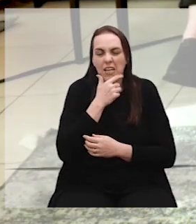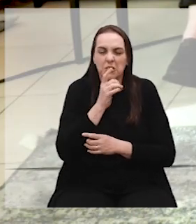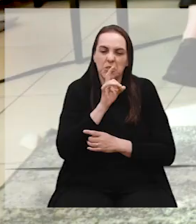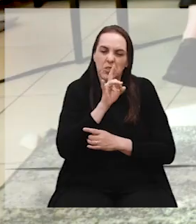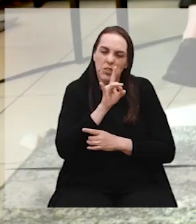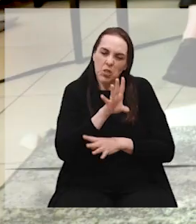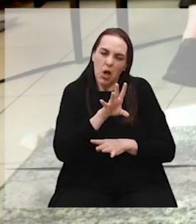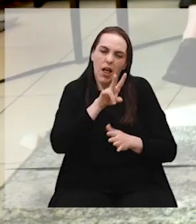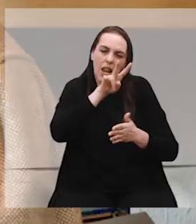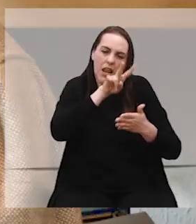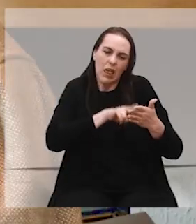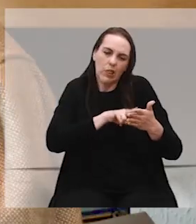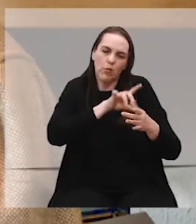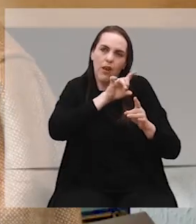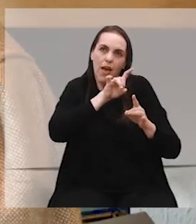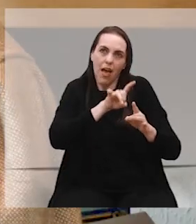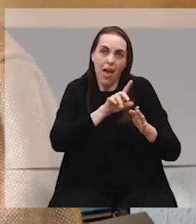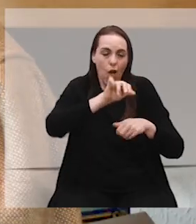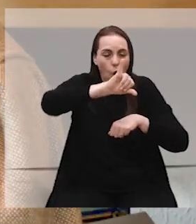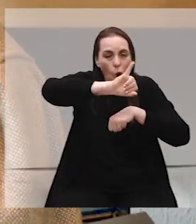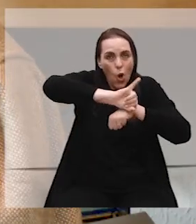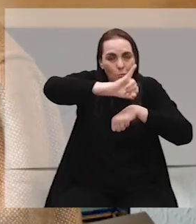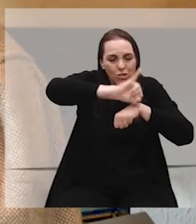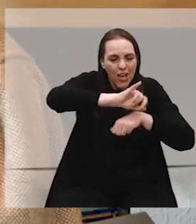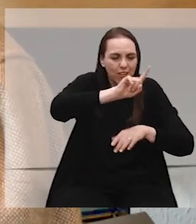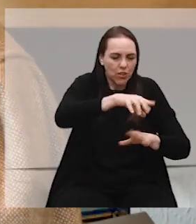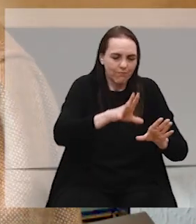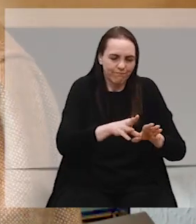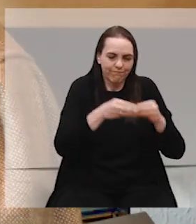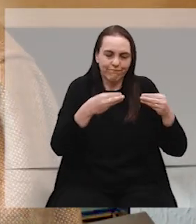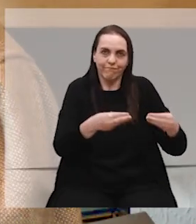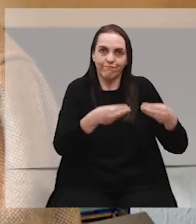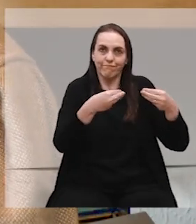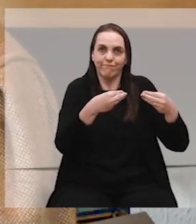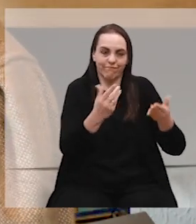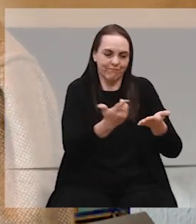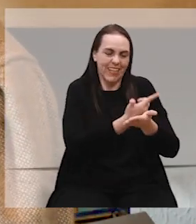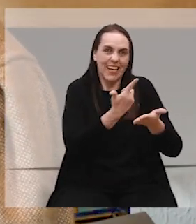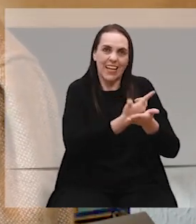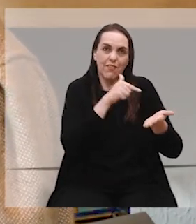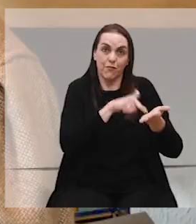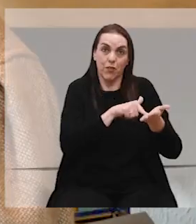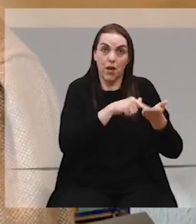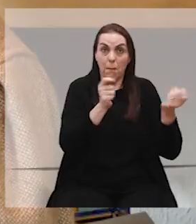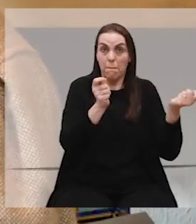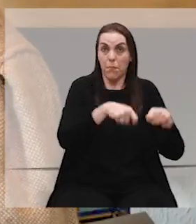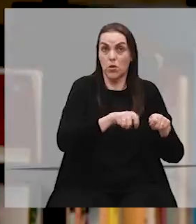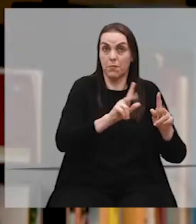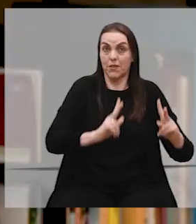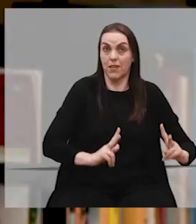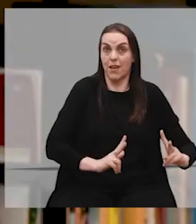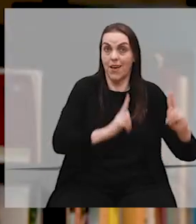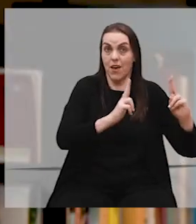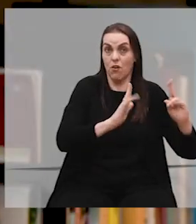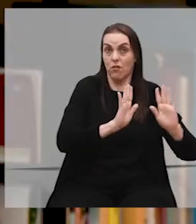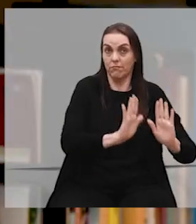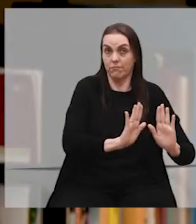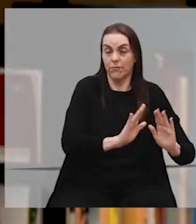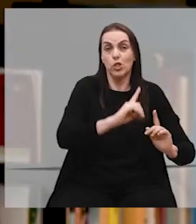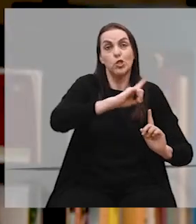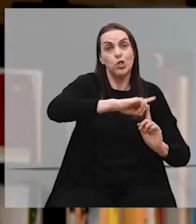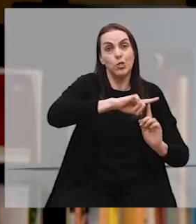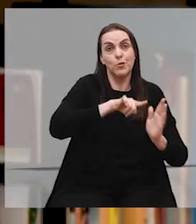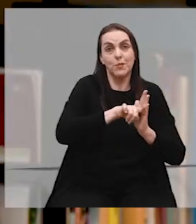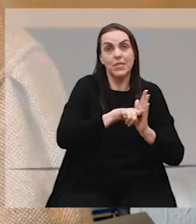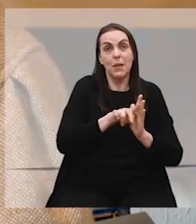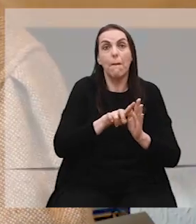medir a leitura só através do objeto físico do livro é uma possibilidade de fazer um recorte, né, de